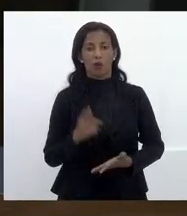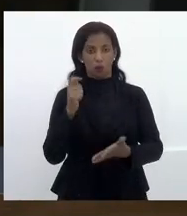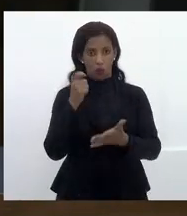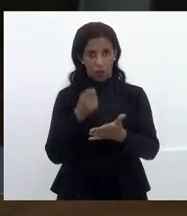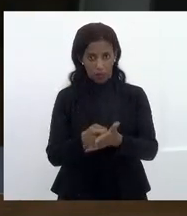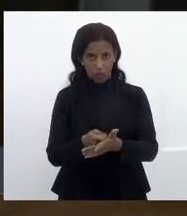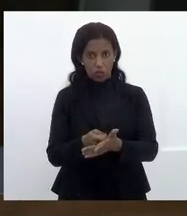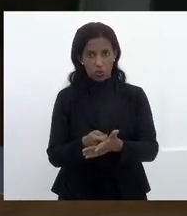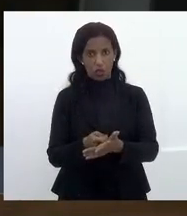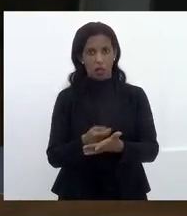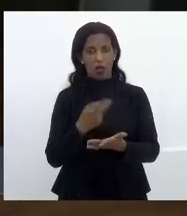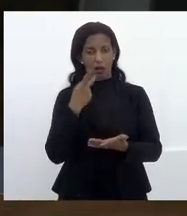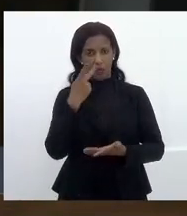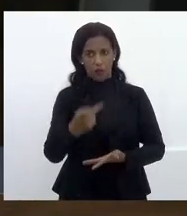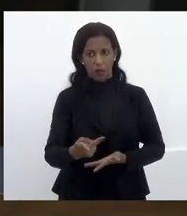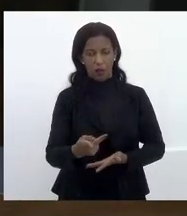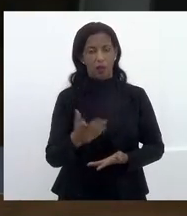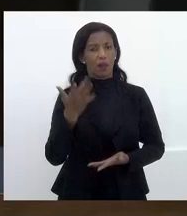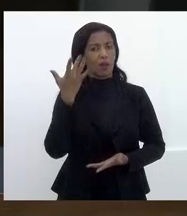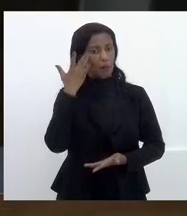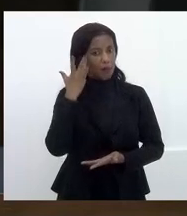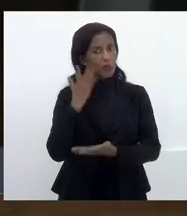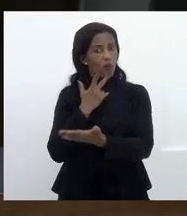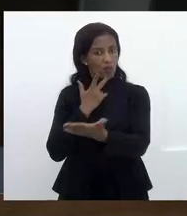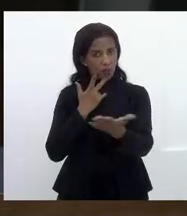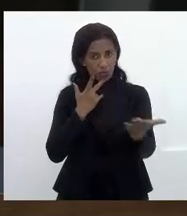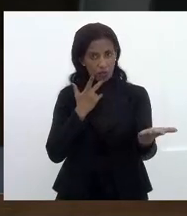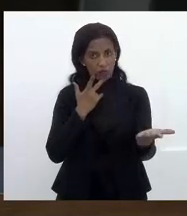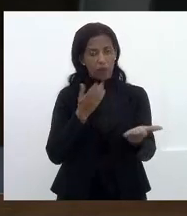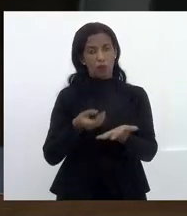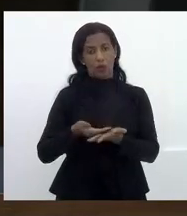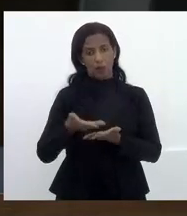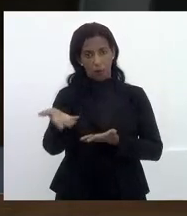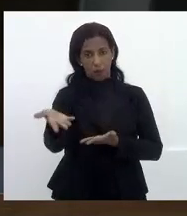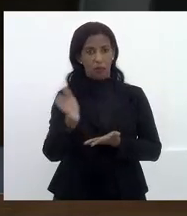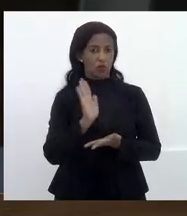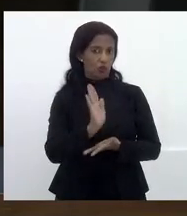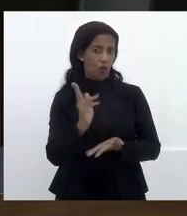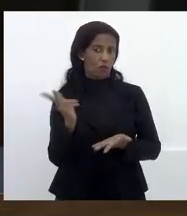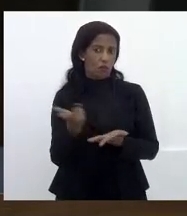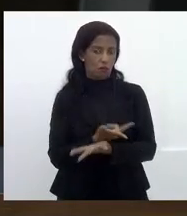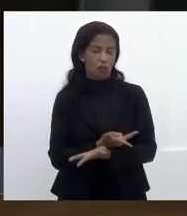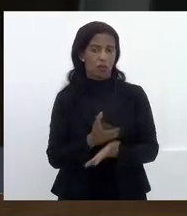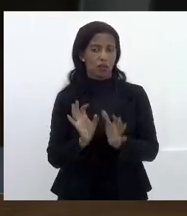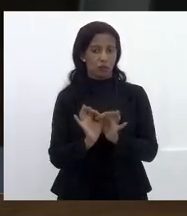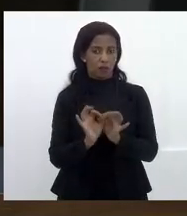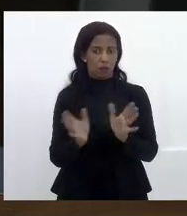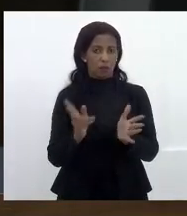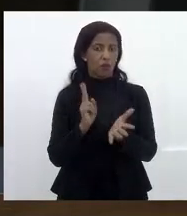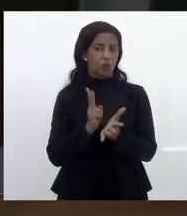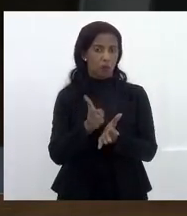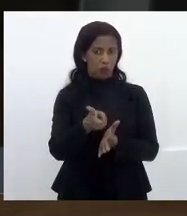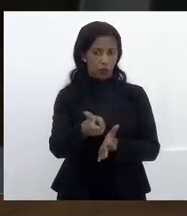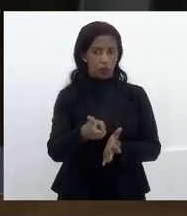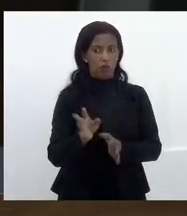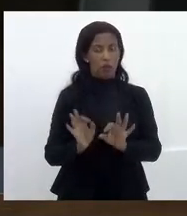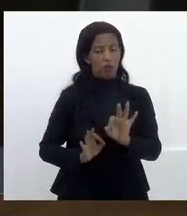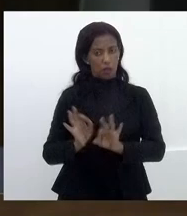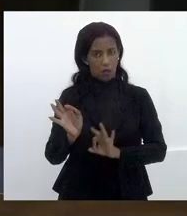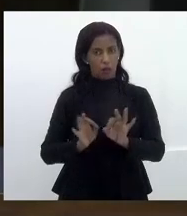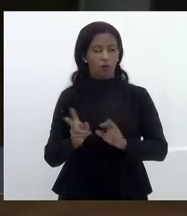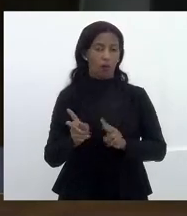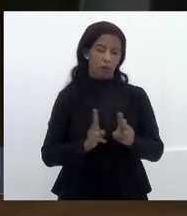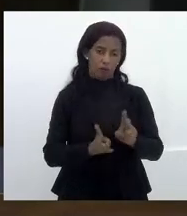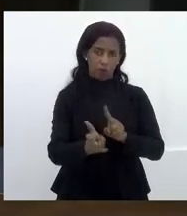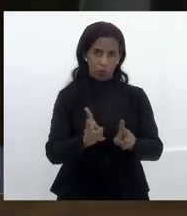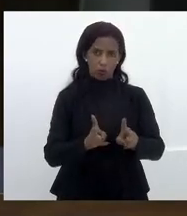que eu vou garantir a palavra deputados mas acho que já está superado já ouvi o caminhamento aqui e a gente vai deliberar sobre a continuidade ou não e a forma